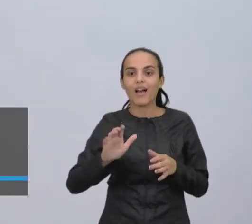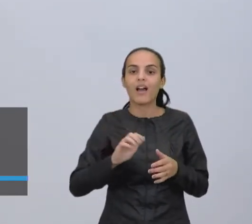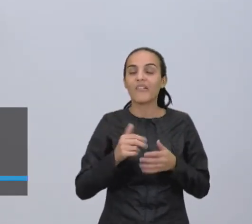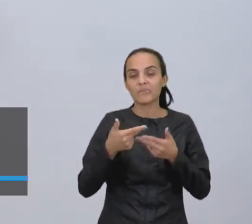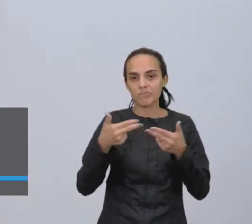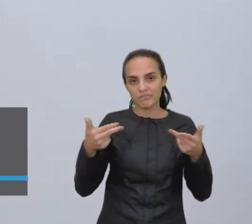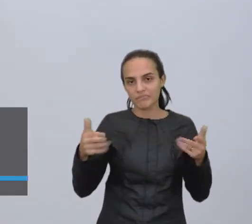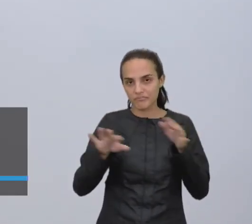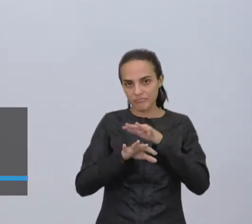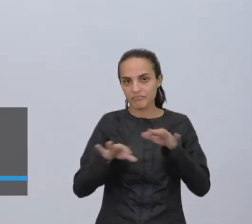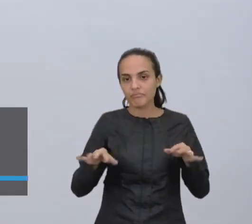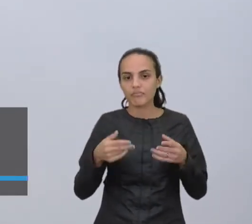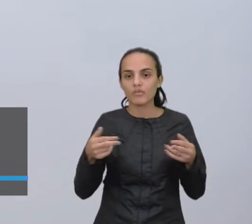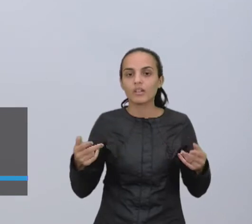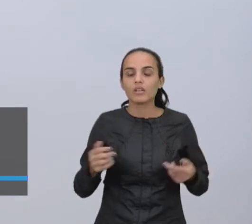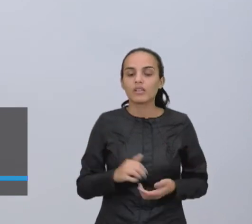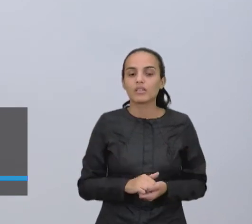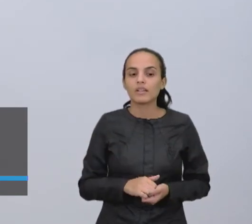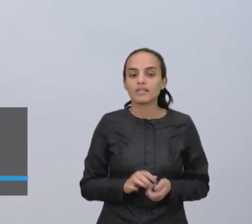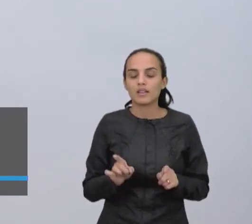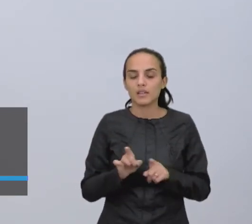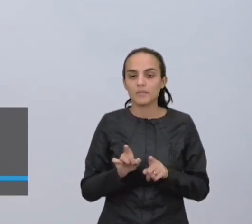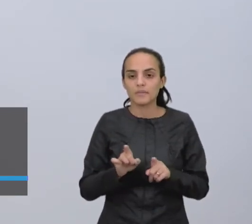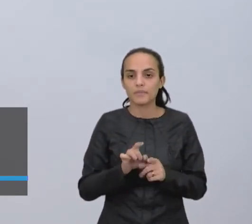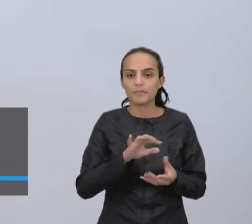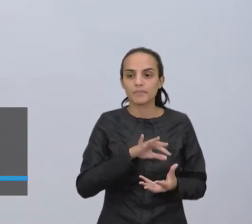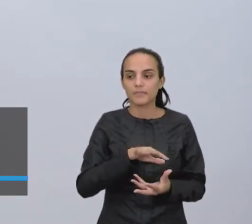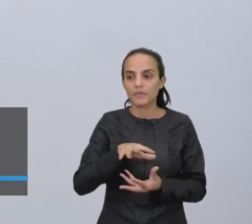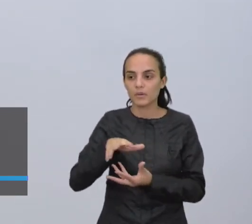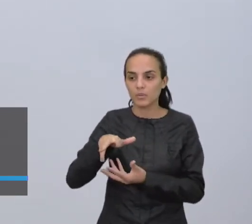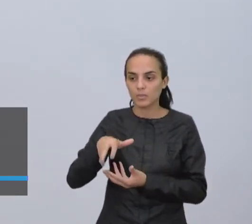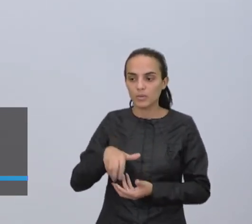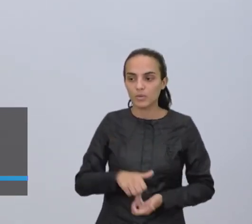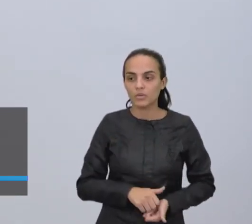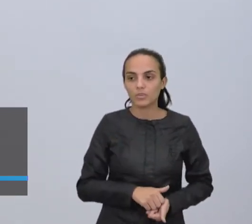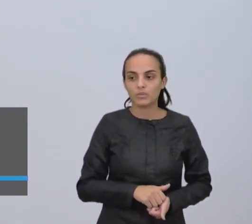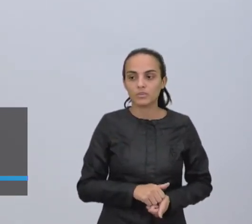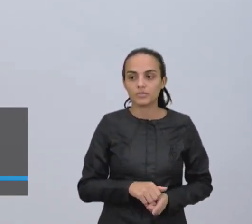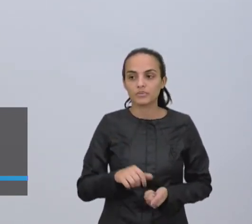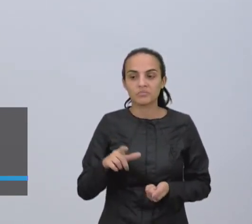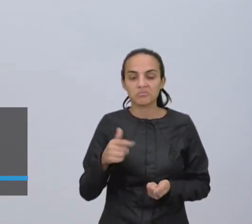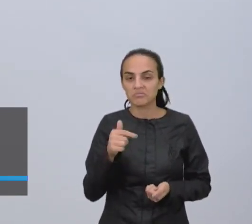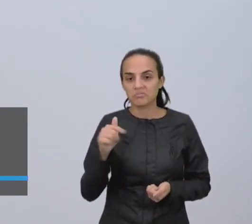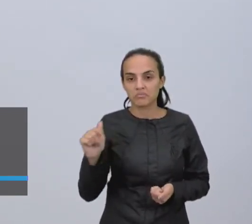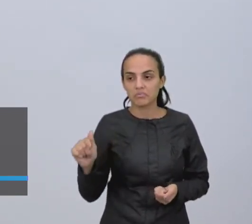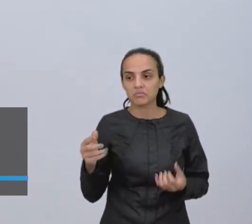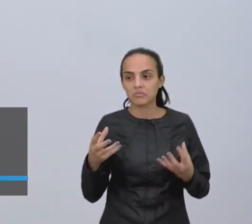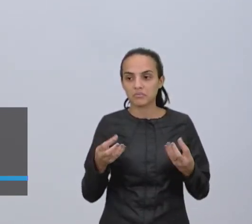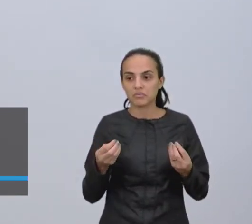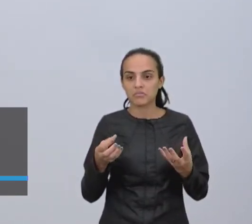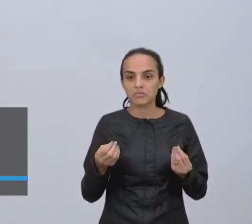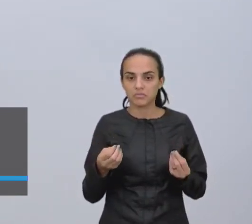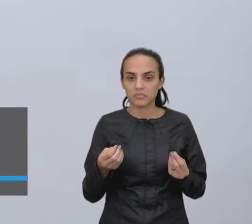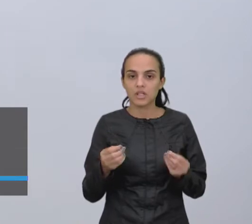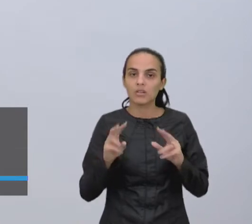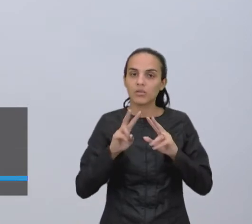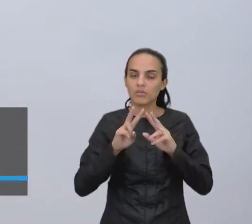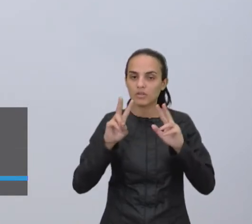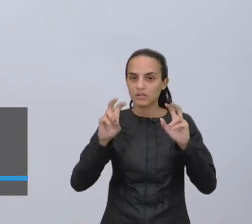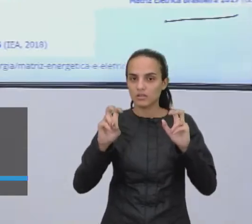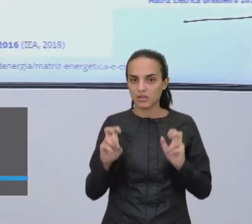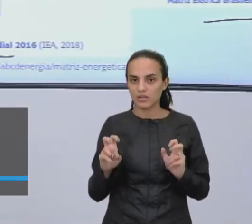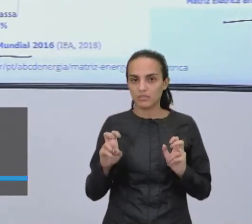biomassa. E já a do mundo, né, quando você olha a mundial, eles não tem tanto essa questão